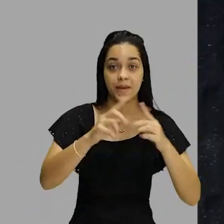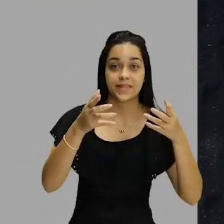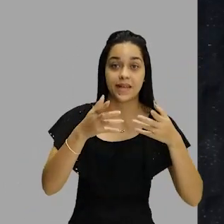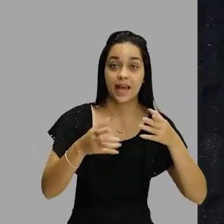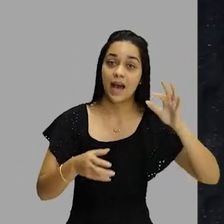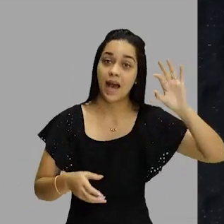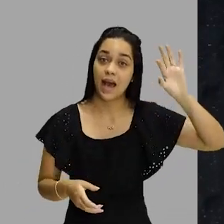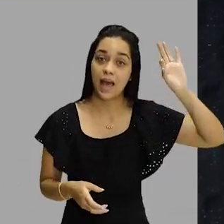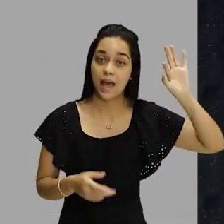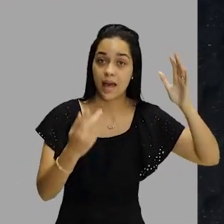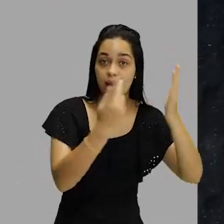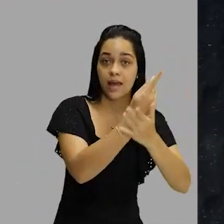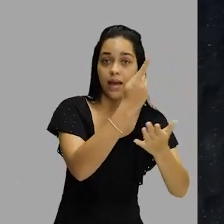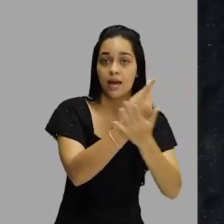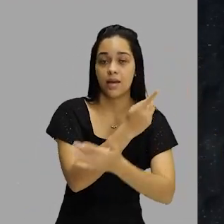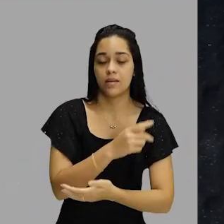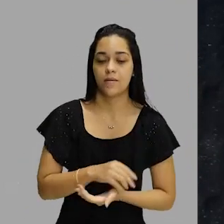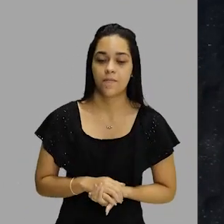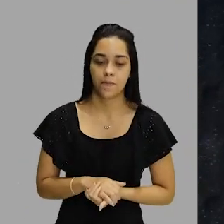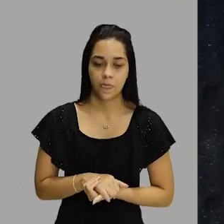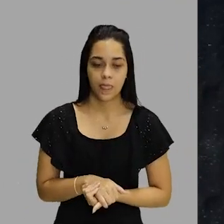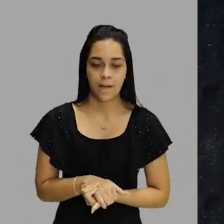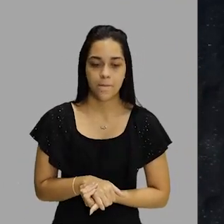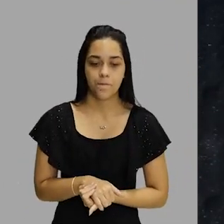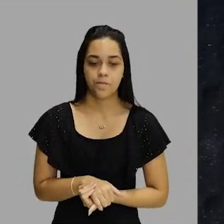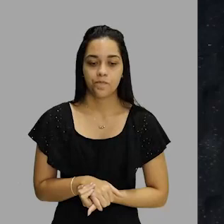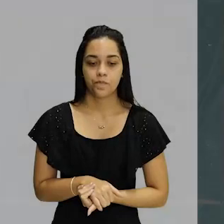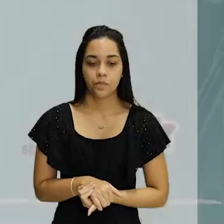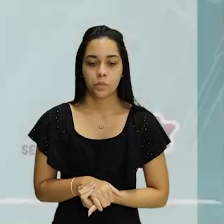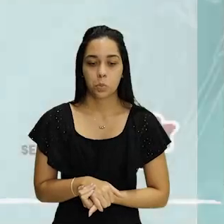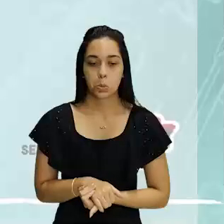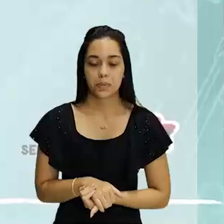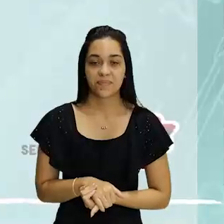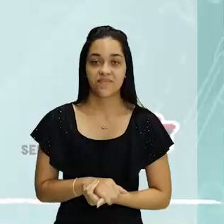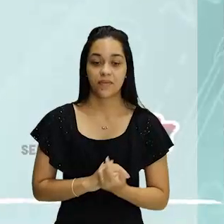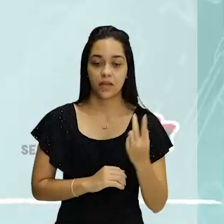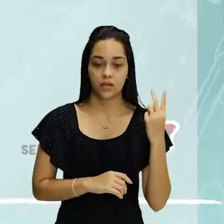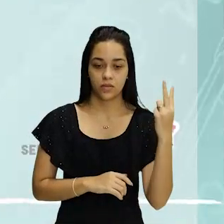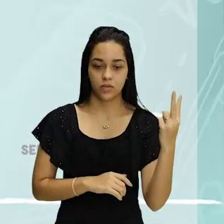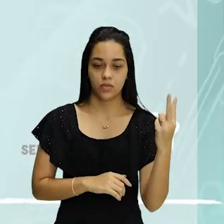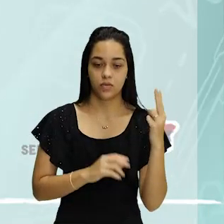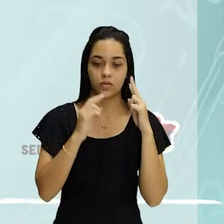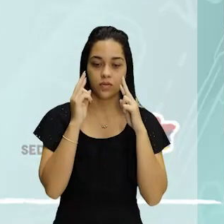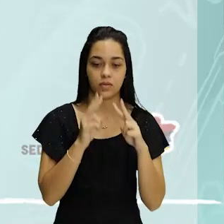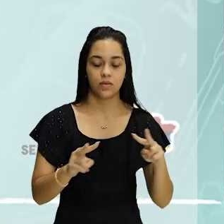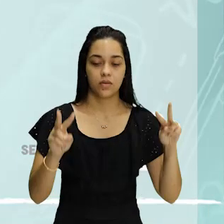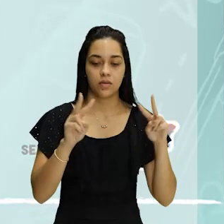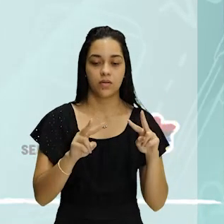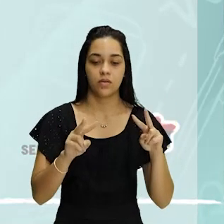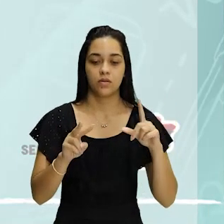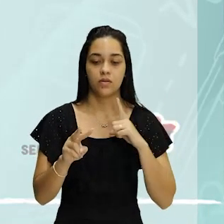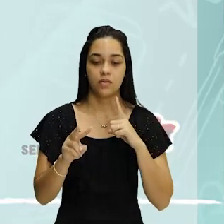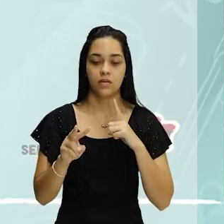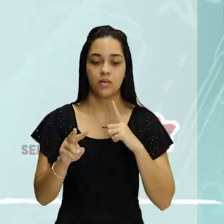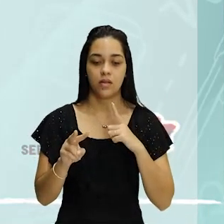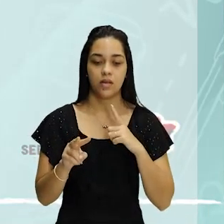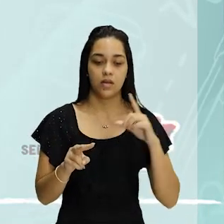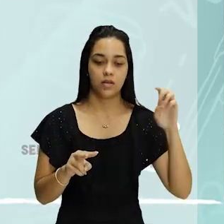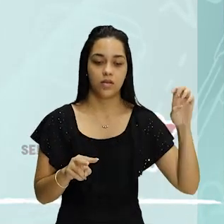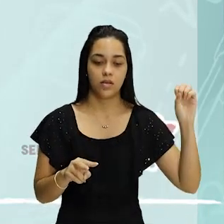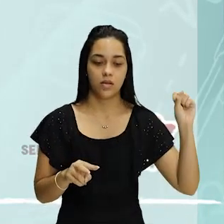quer a alternativa incorreta. Vamos para a letra B. Em 2 deles, verificamos a presença de